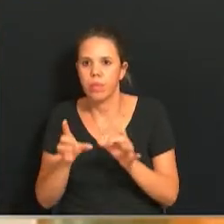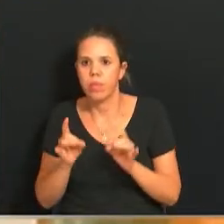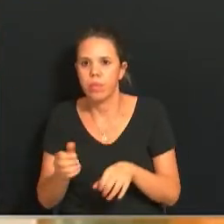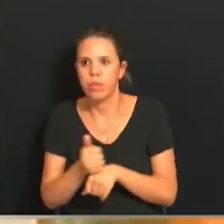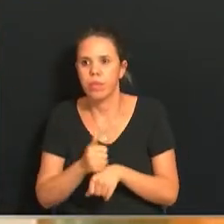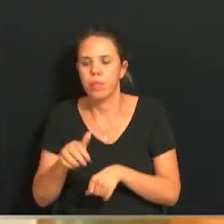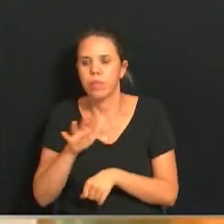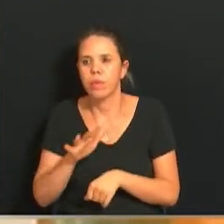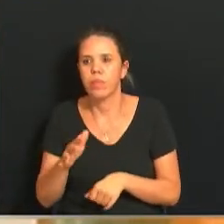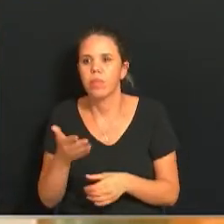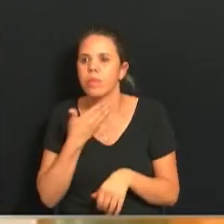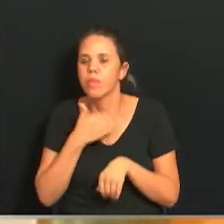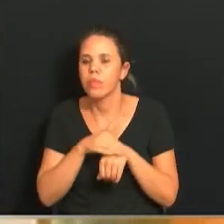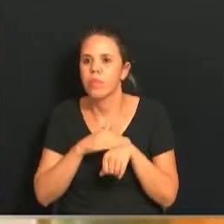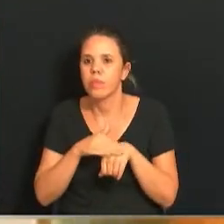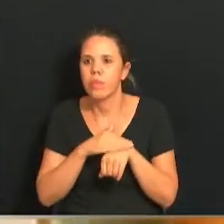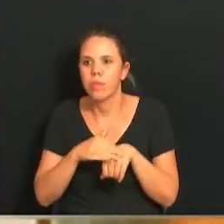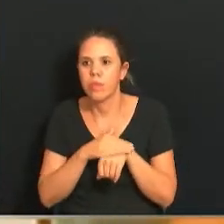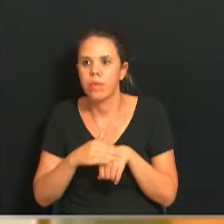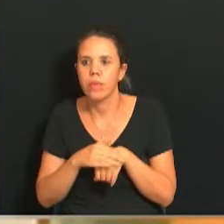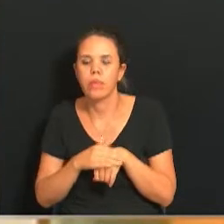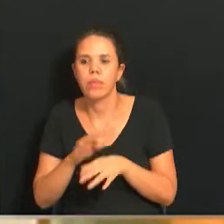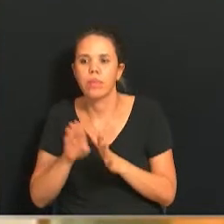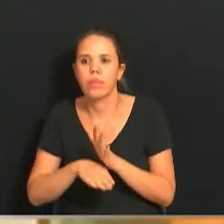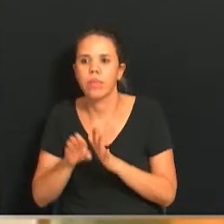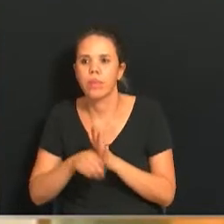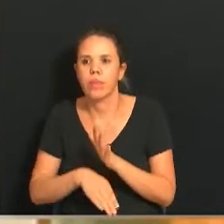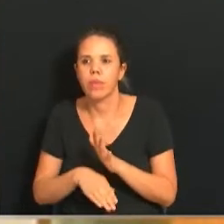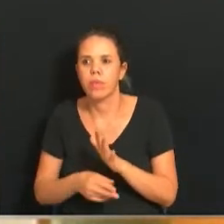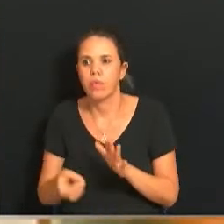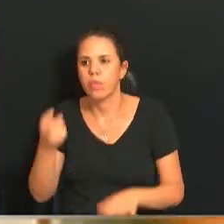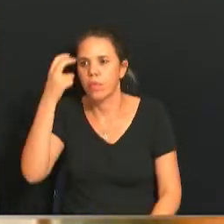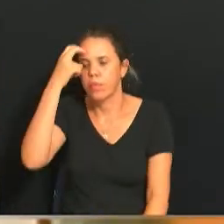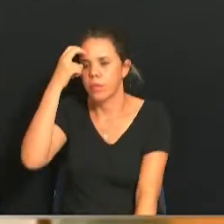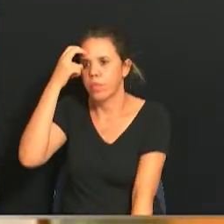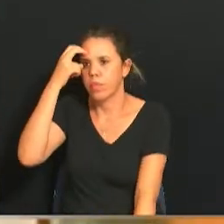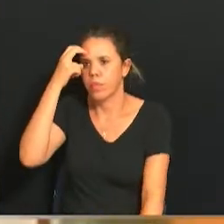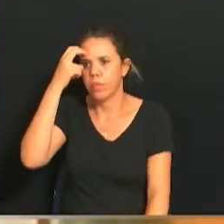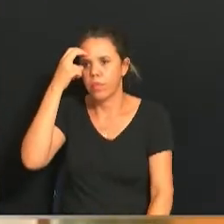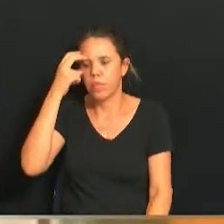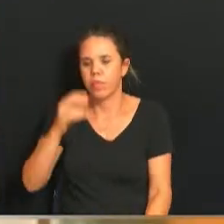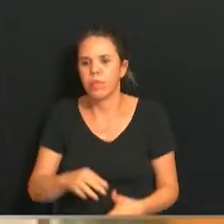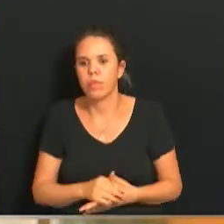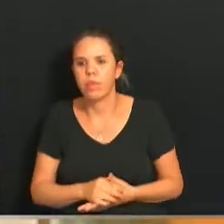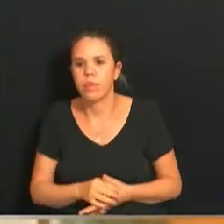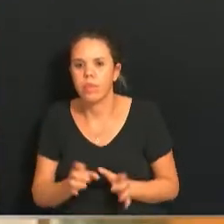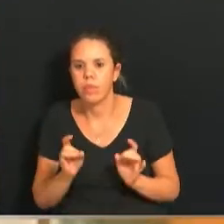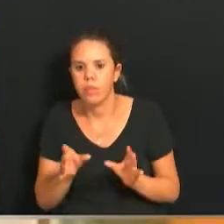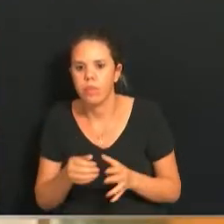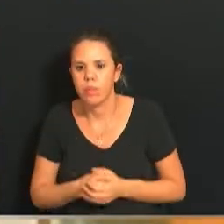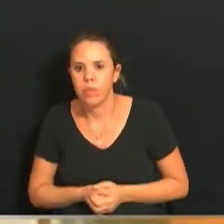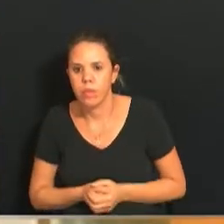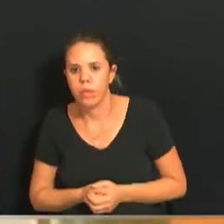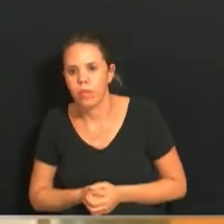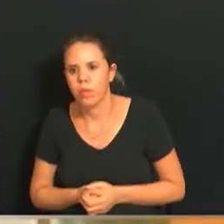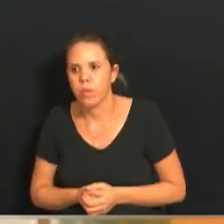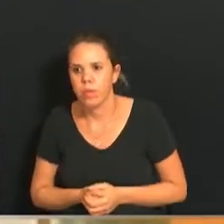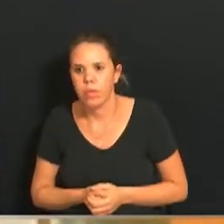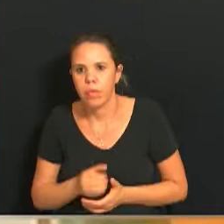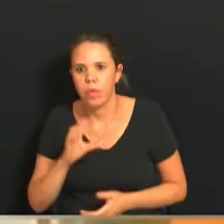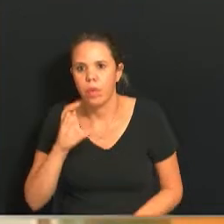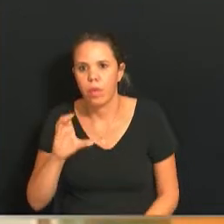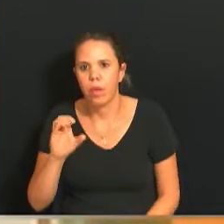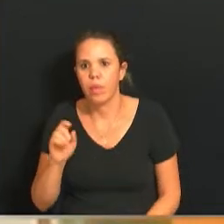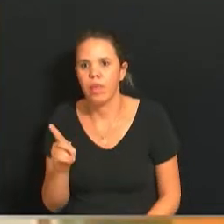Vieram com a conversa de vender, tirariam a Estação Cultura dessa venda, o Ceprocamp